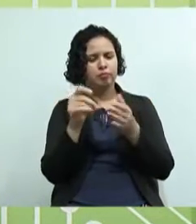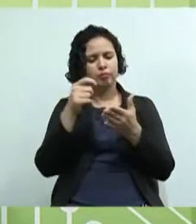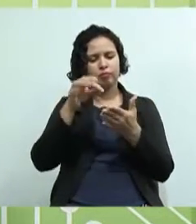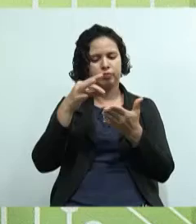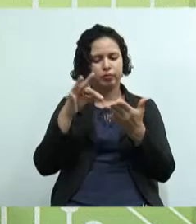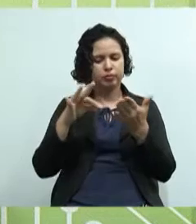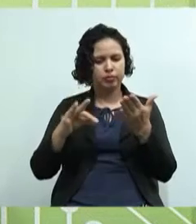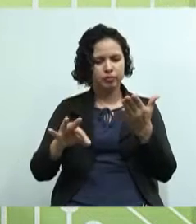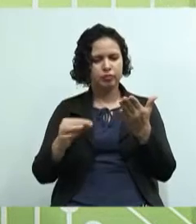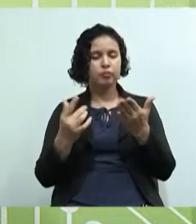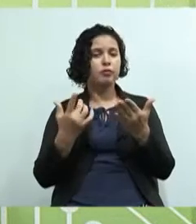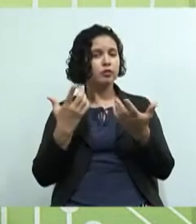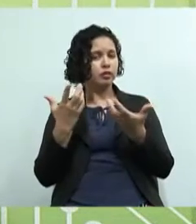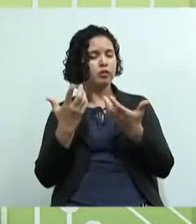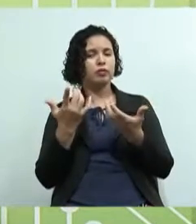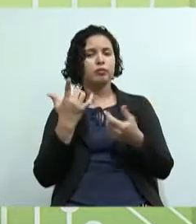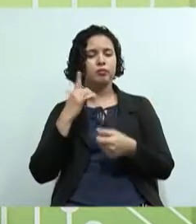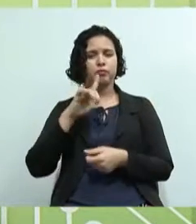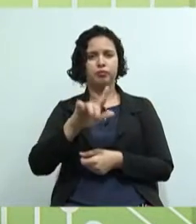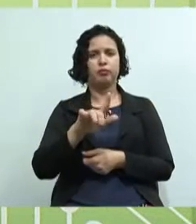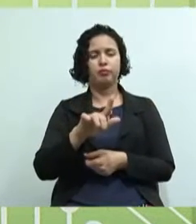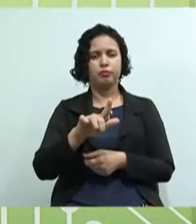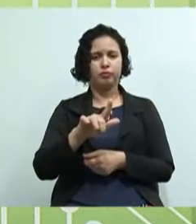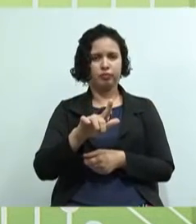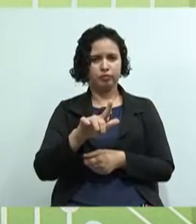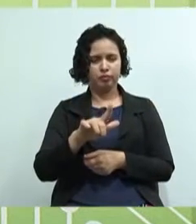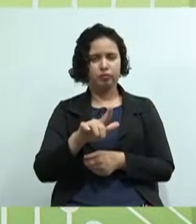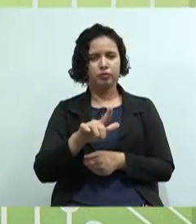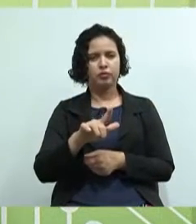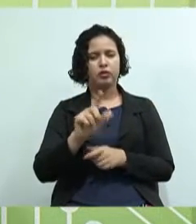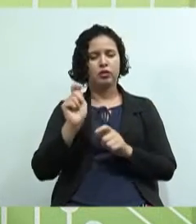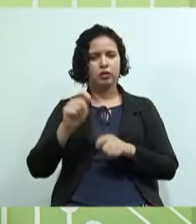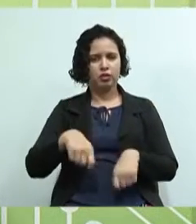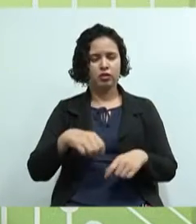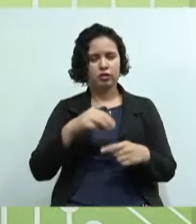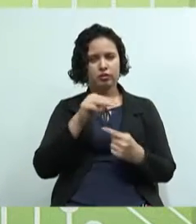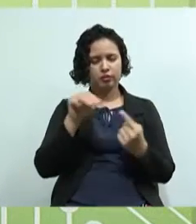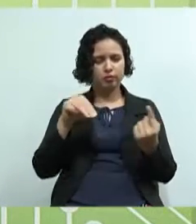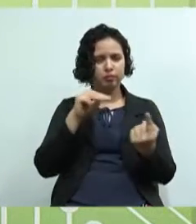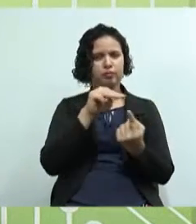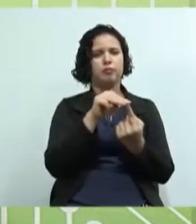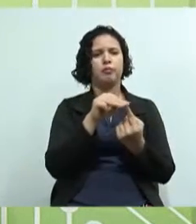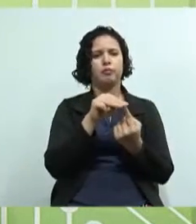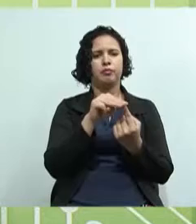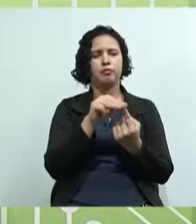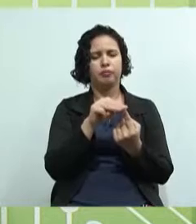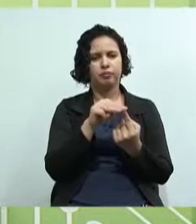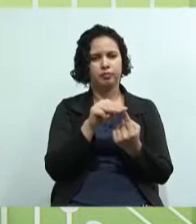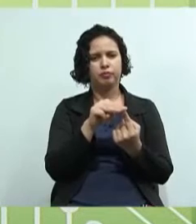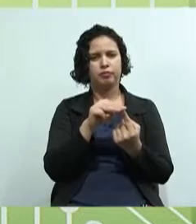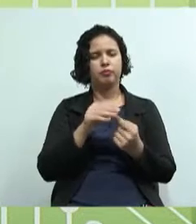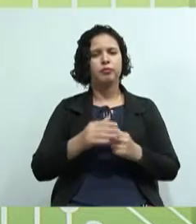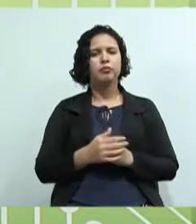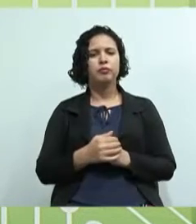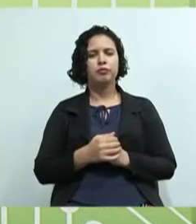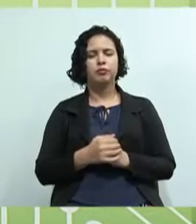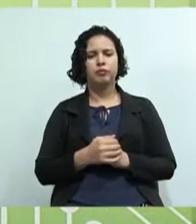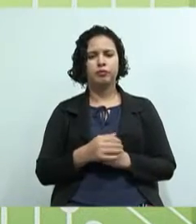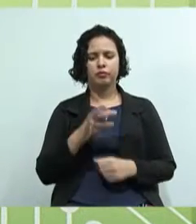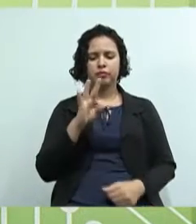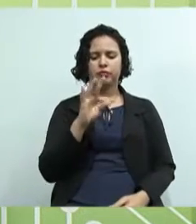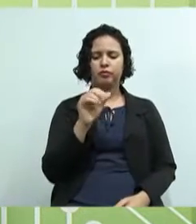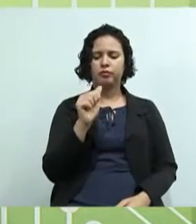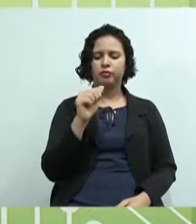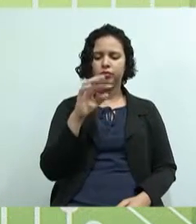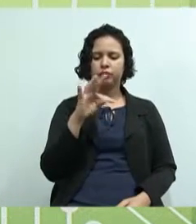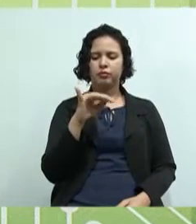alcançar, por isso que você vai ter que colocar metas bastante desafiadoras, mas algo que você consiga alcançar. Tá bom? O tático, ele